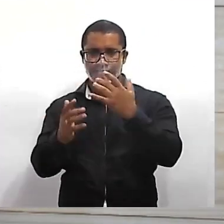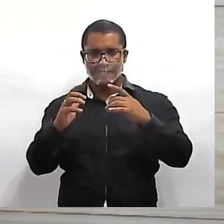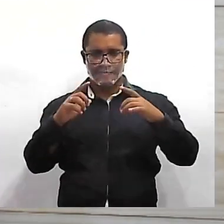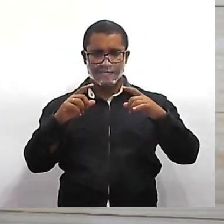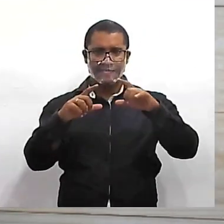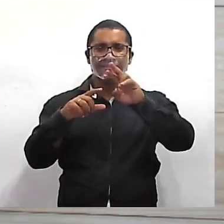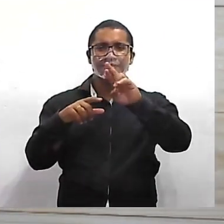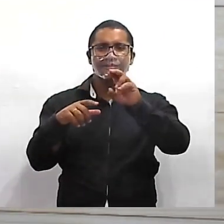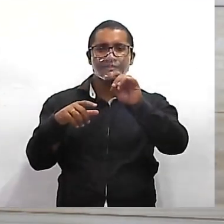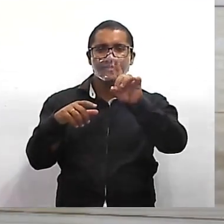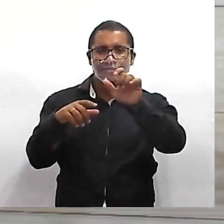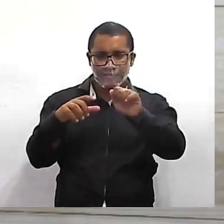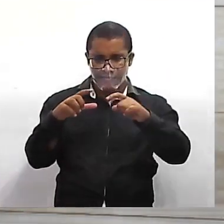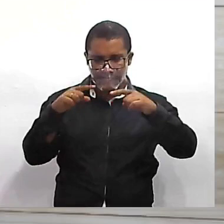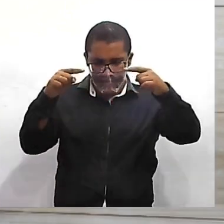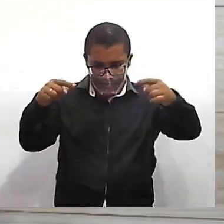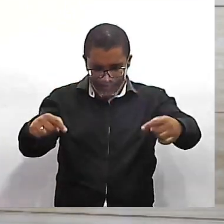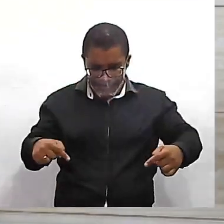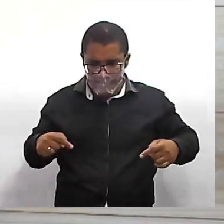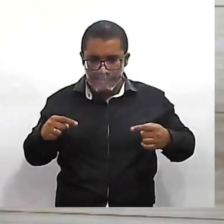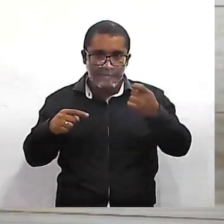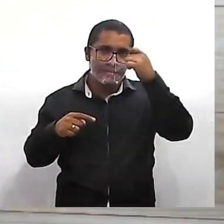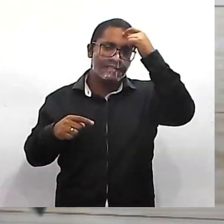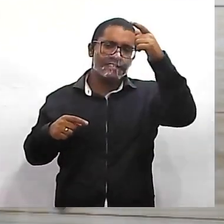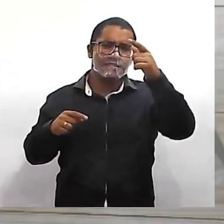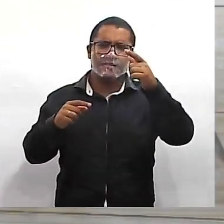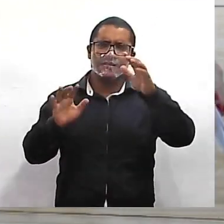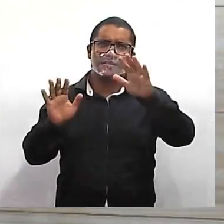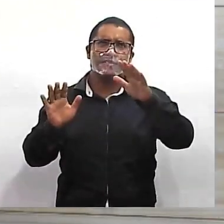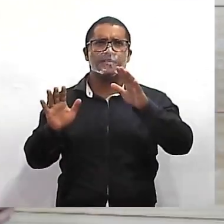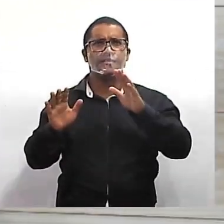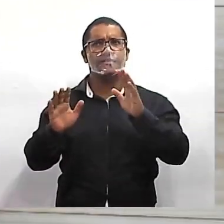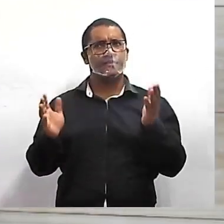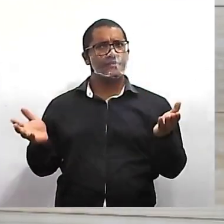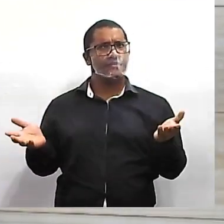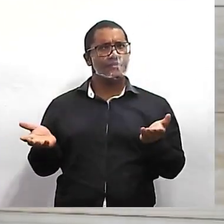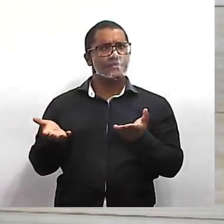gente precisa ter esse olhar. Poxa, isso aqui já está acontecendo no meu